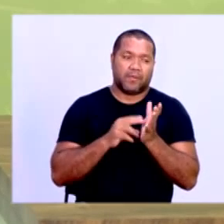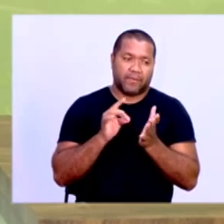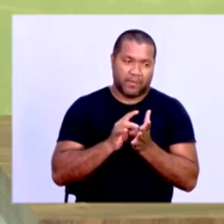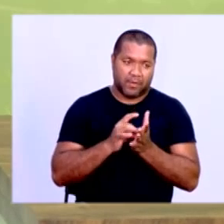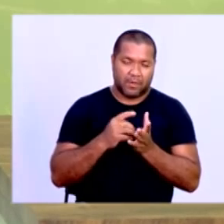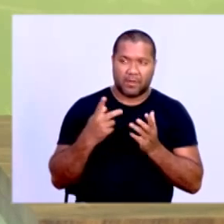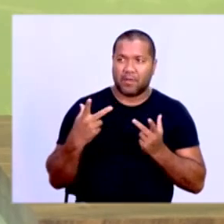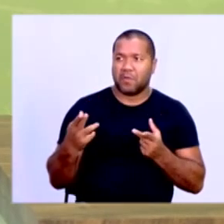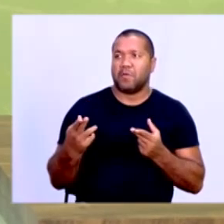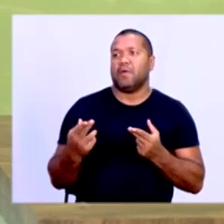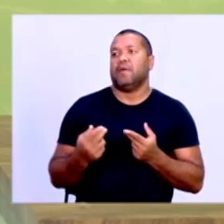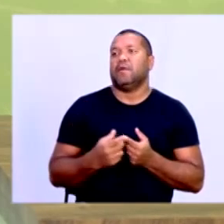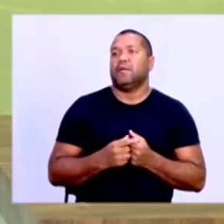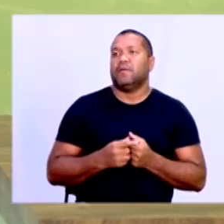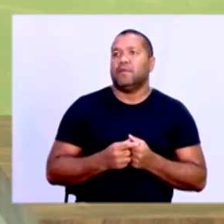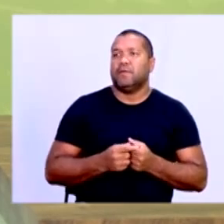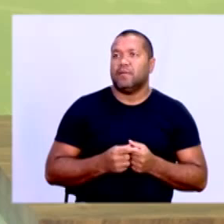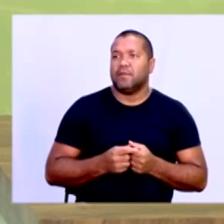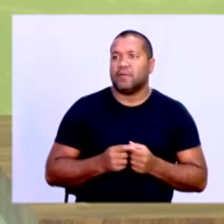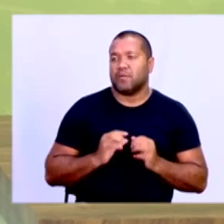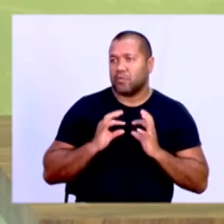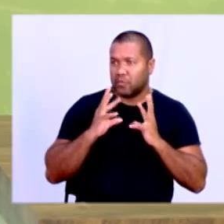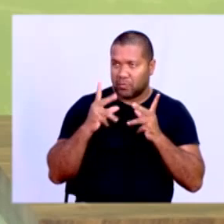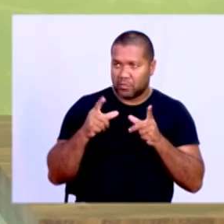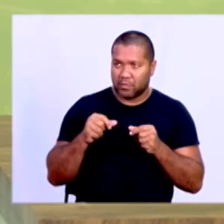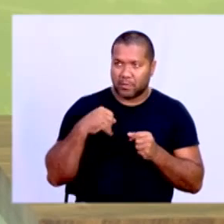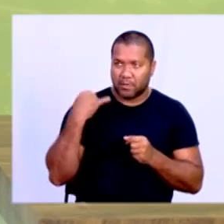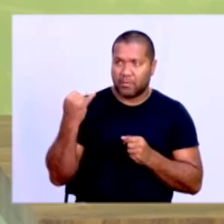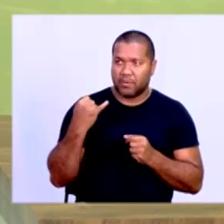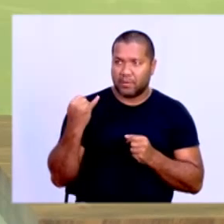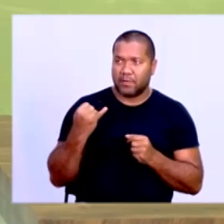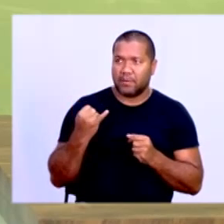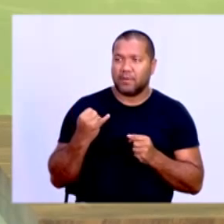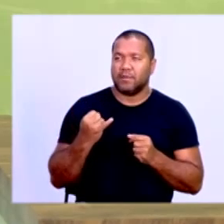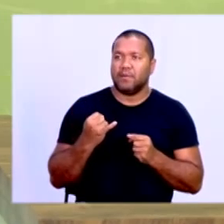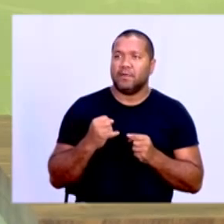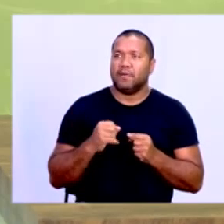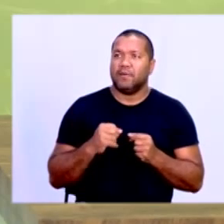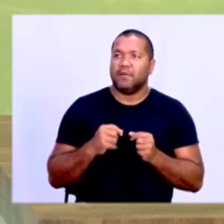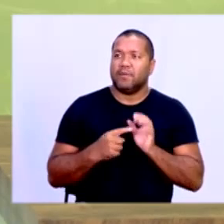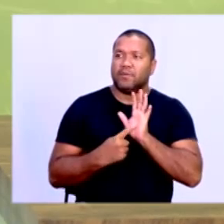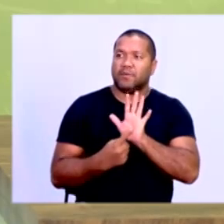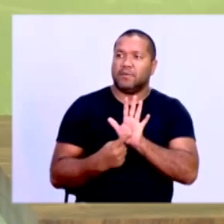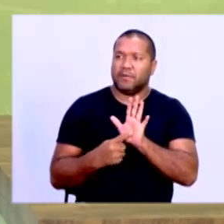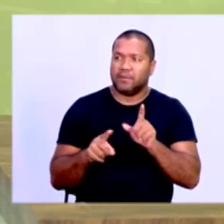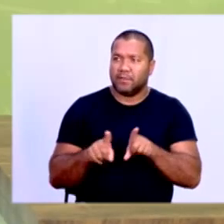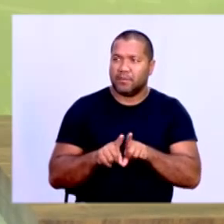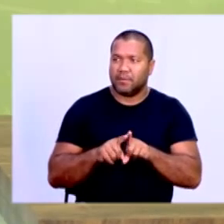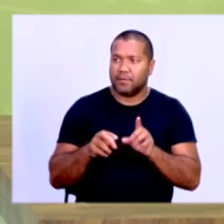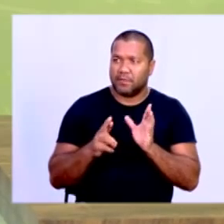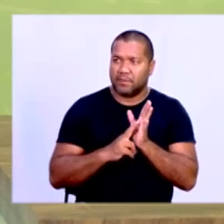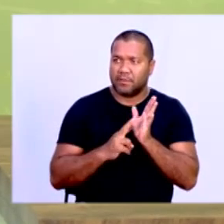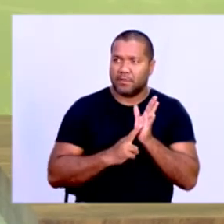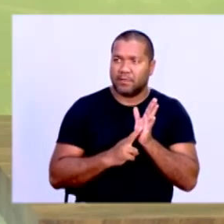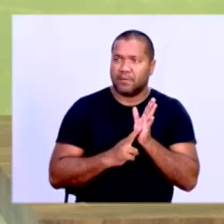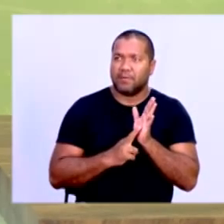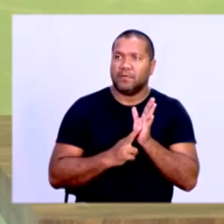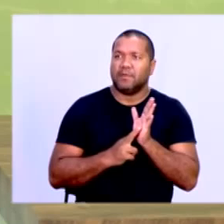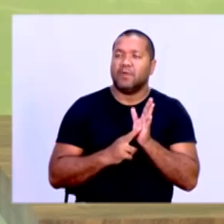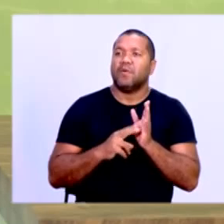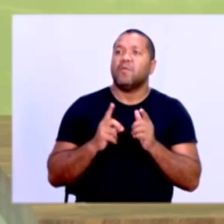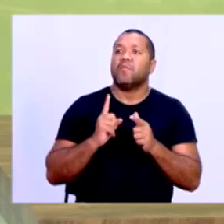mesma coisa. Então, tudo que é importante também frisar aqui na sua resposta, porque talvez tenha mais alguém com dúvida, que